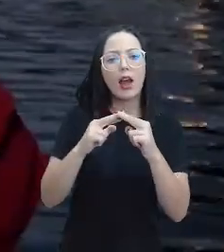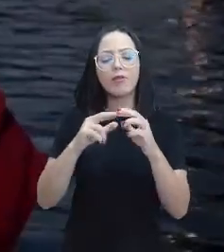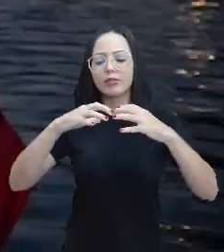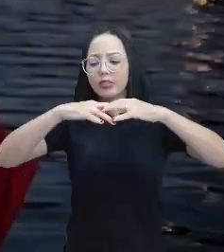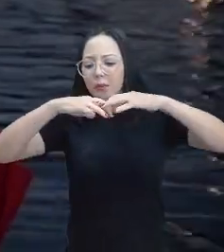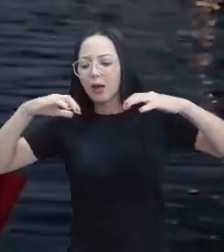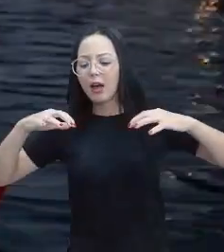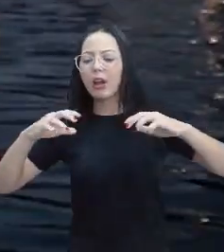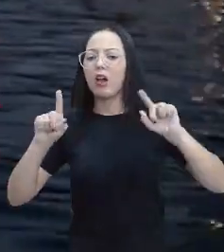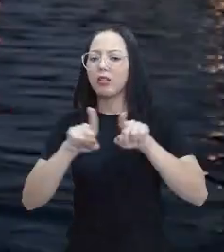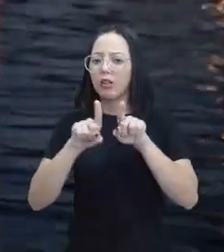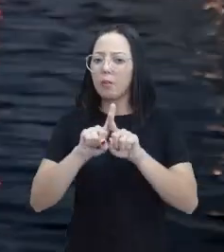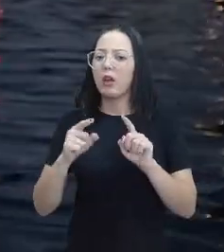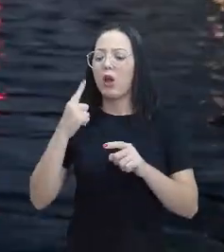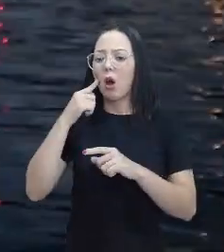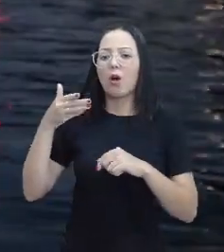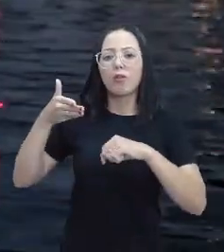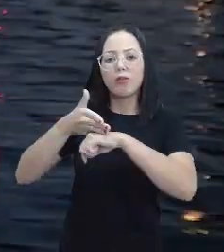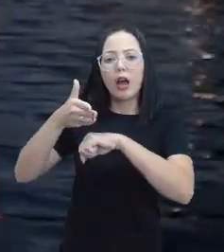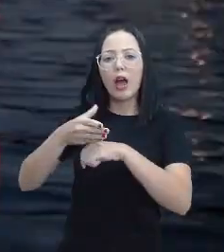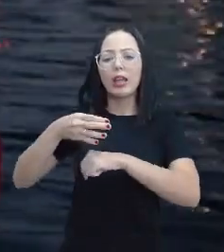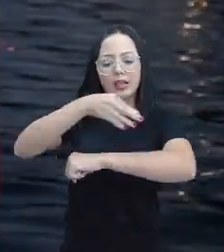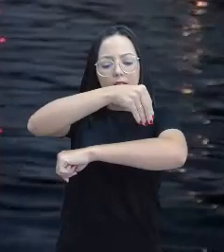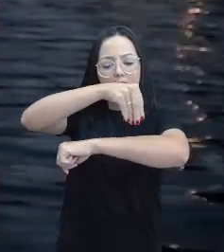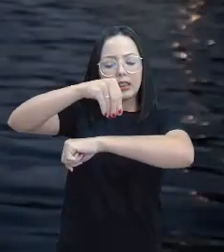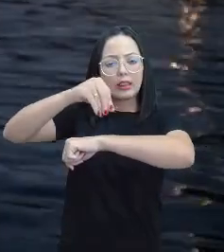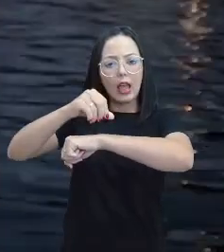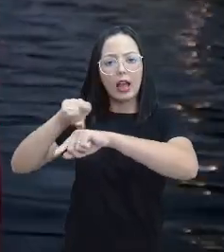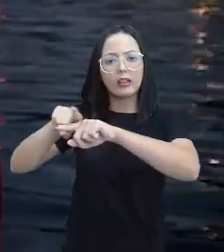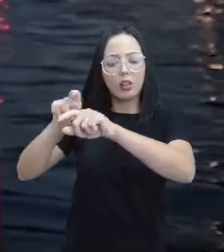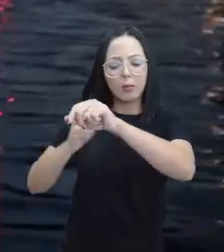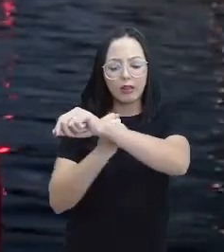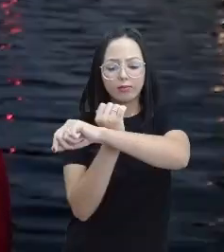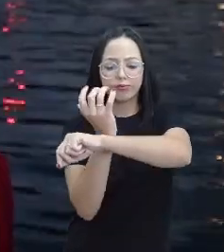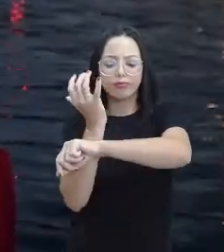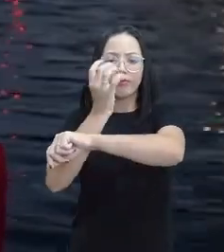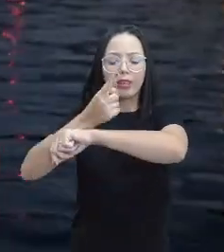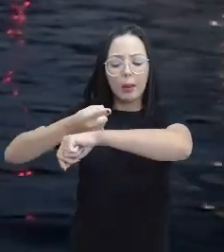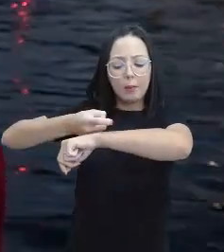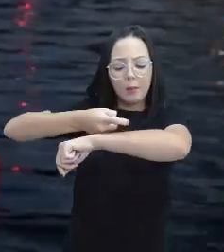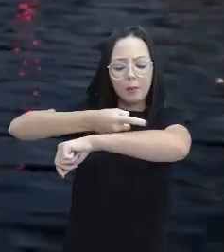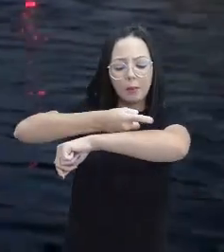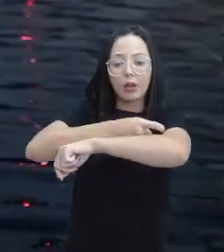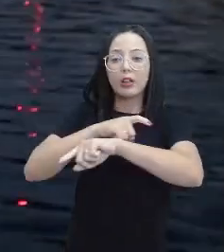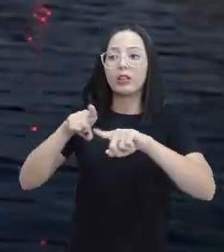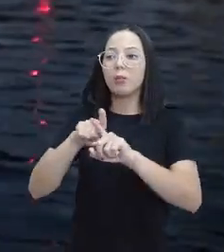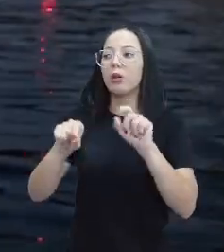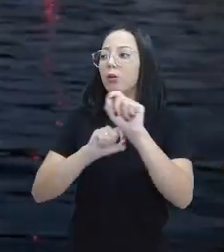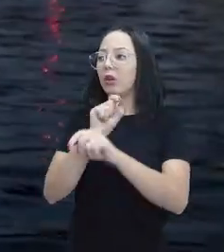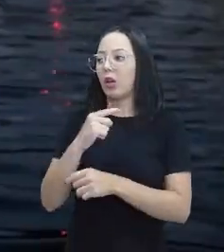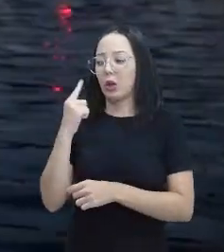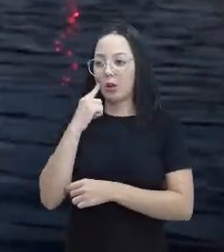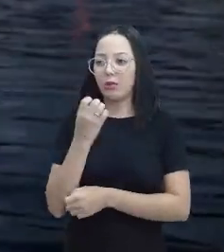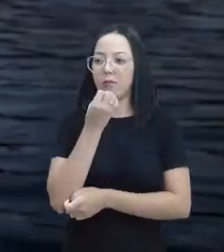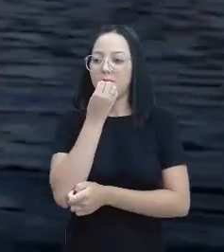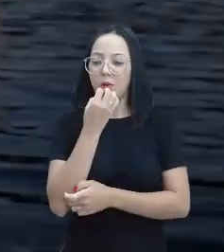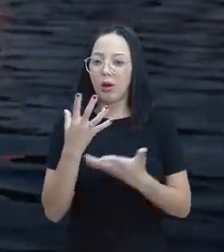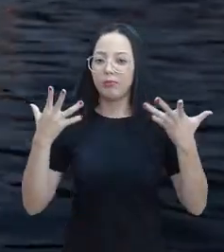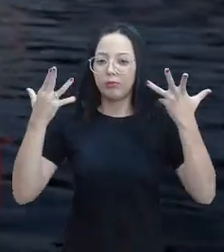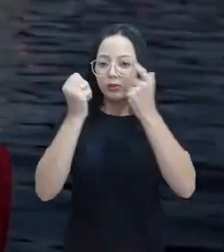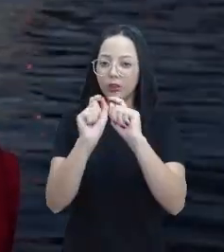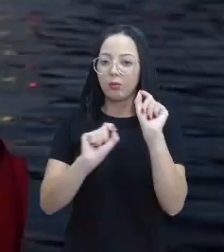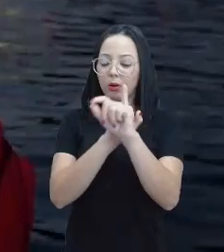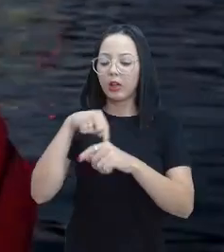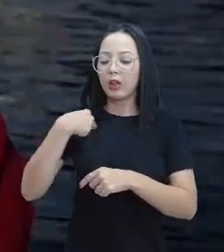orgânico, junta lá na terra, vamos alimentar as nossas minhocas, tornar essa terra ainda mais fértil para dar